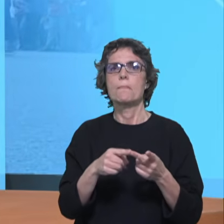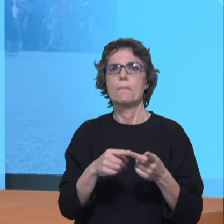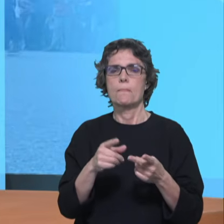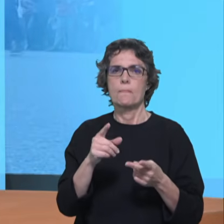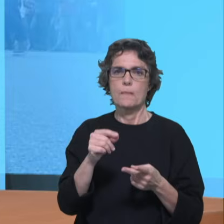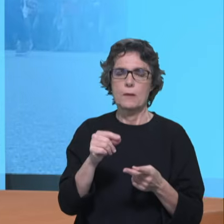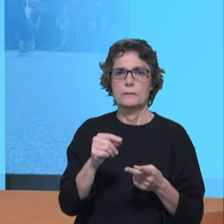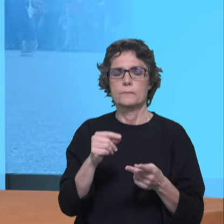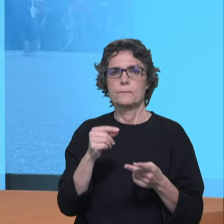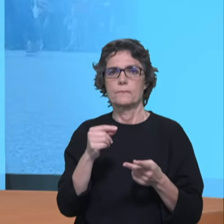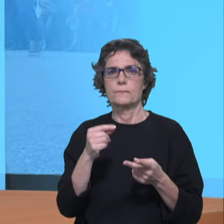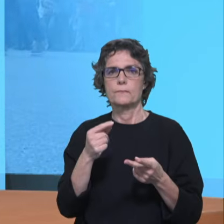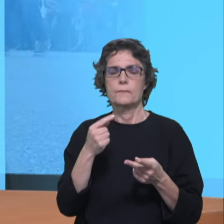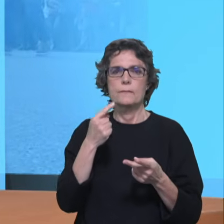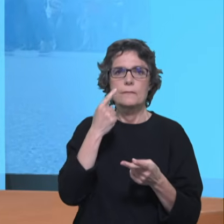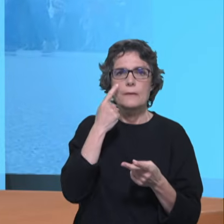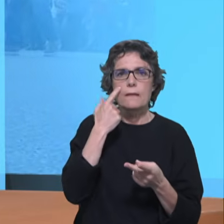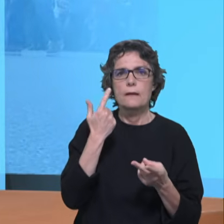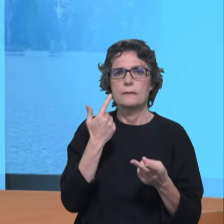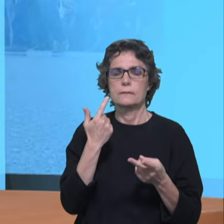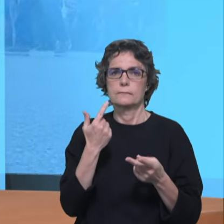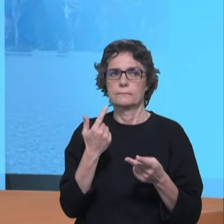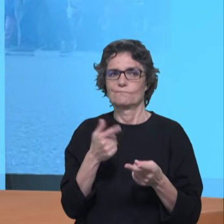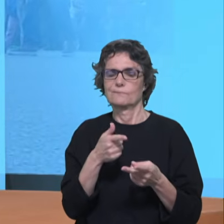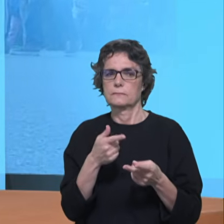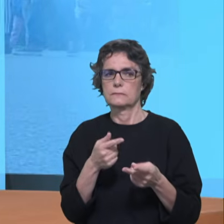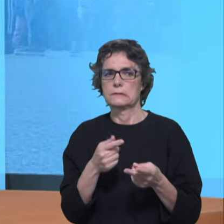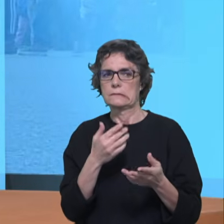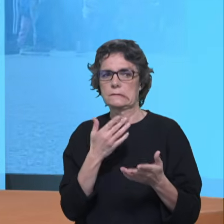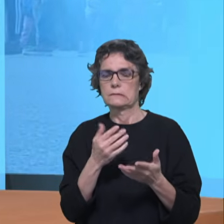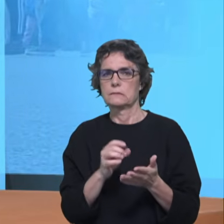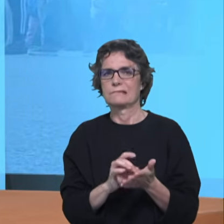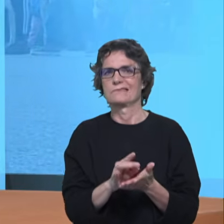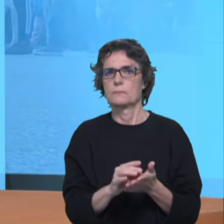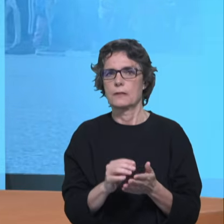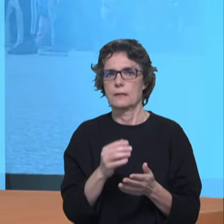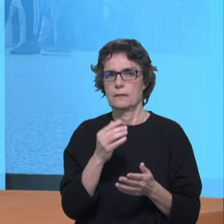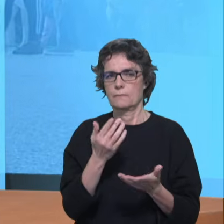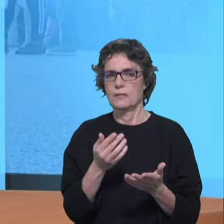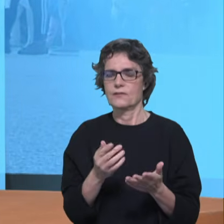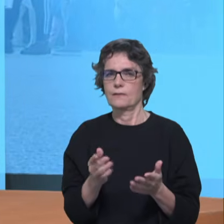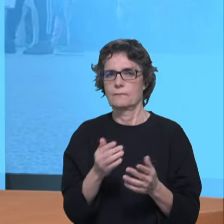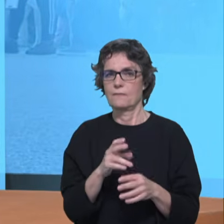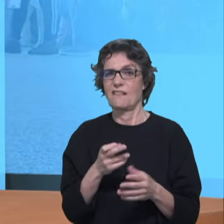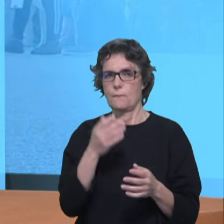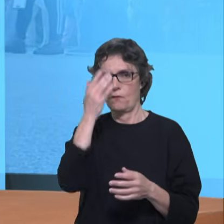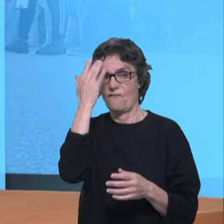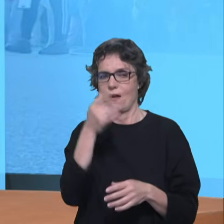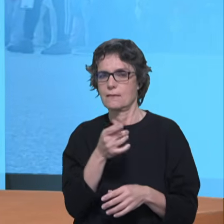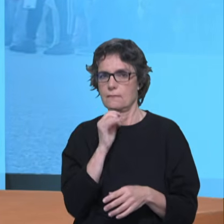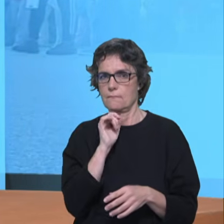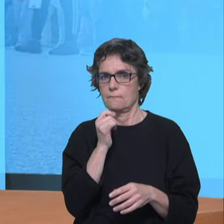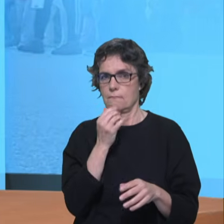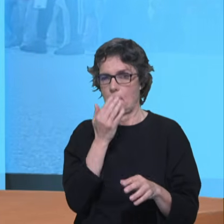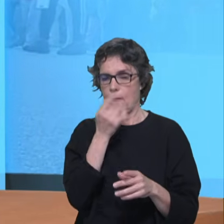maior para os despedimentos e também o famoso banco de horas, que